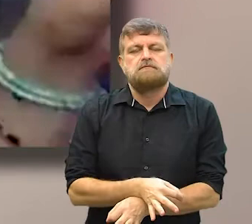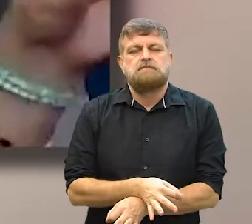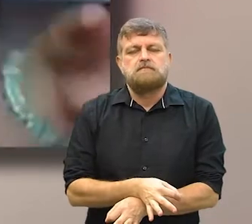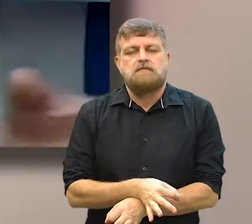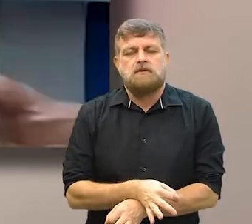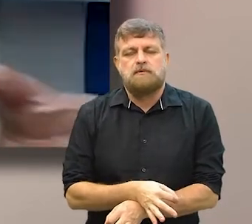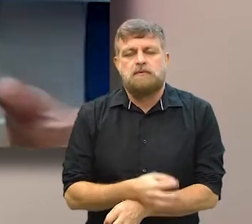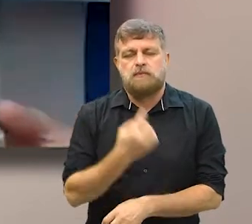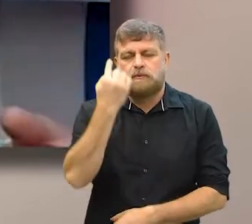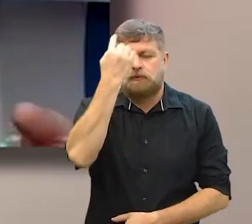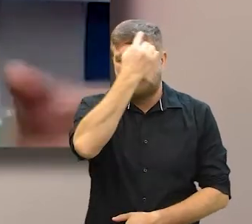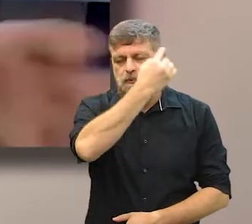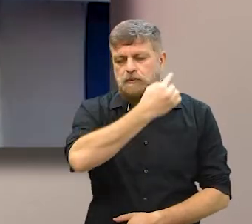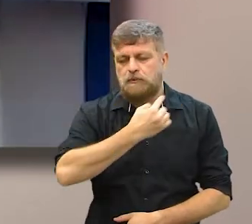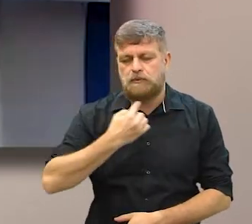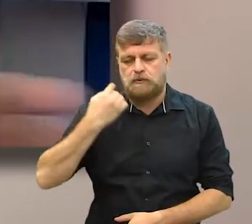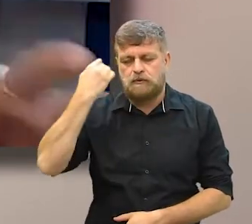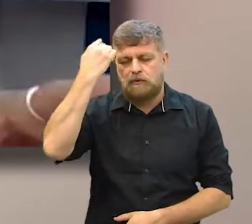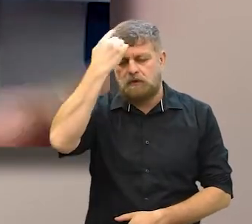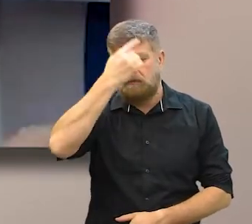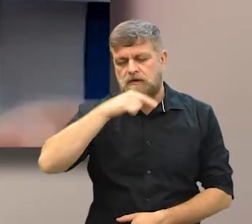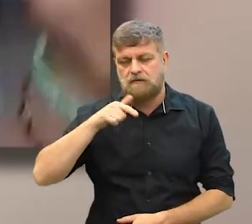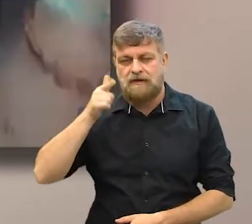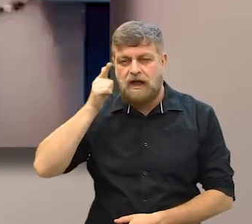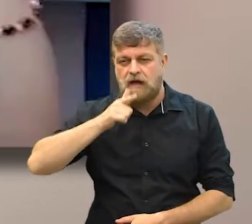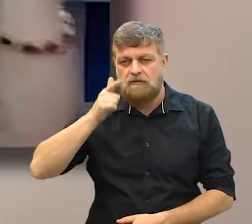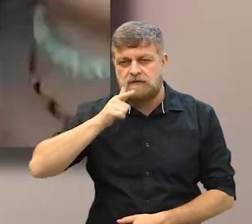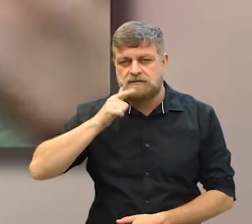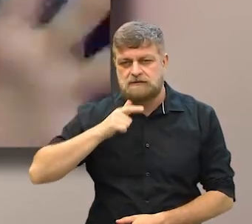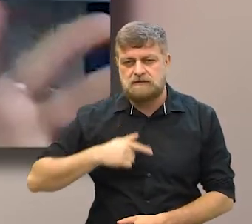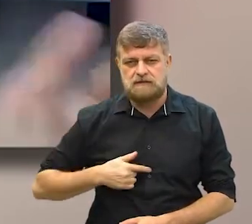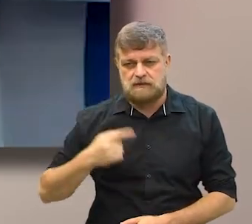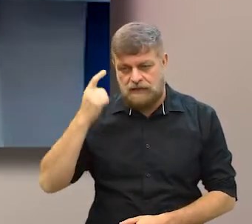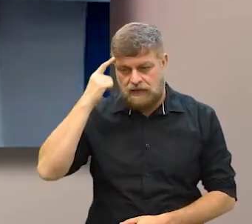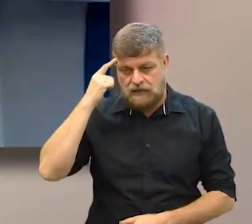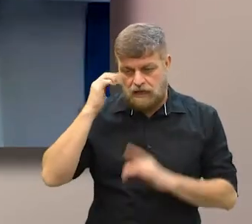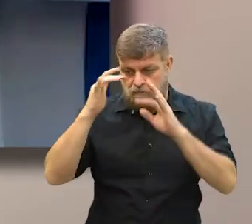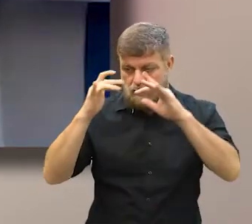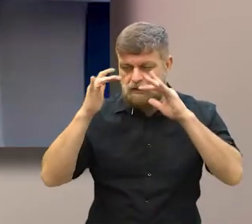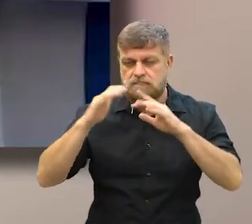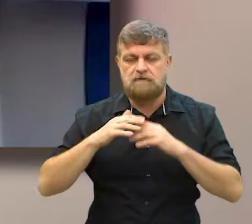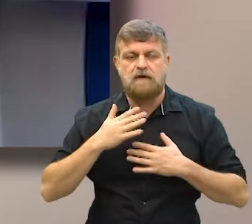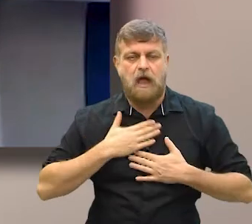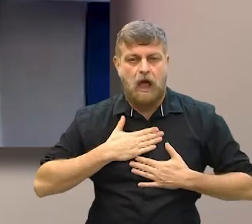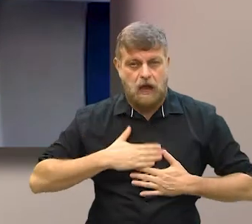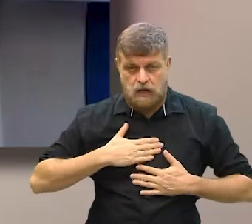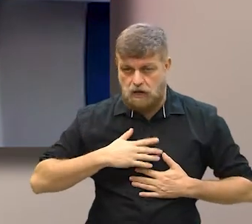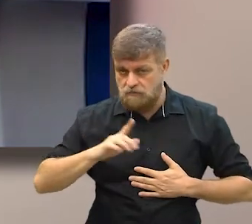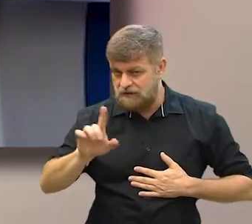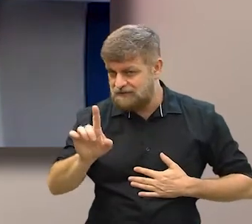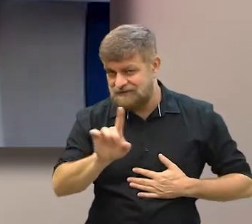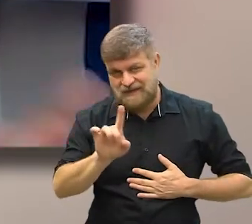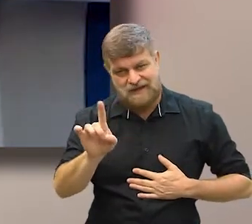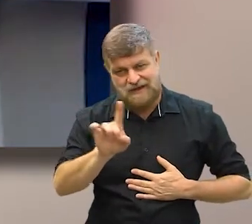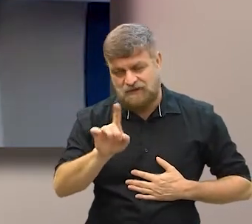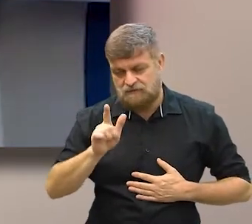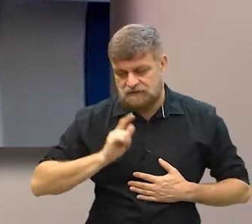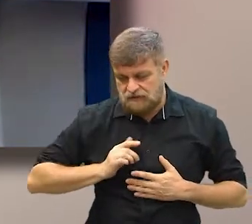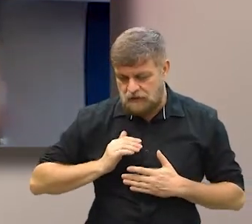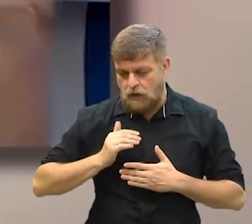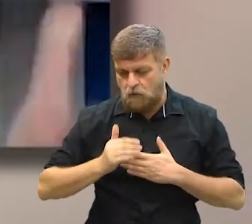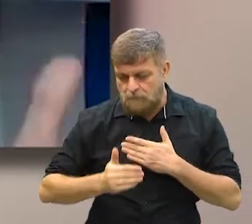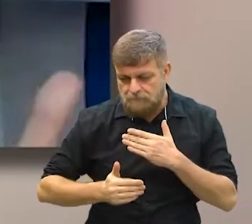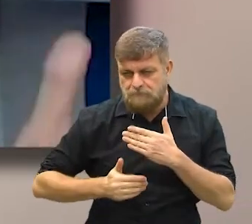uma aula de 1 hora comigo, vai conseguir meditar e está livre da mente agitada. Não, não é assim, é